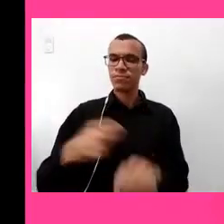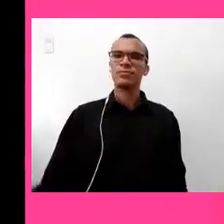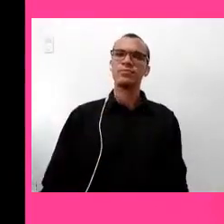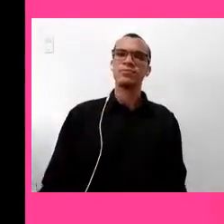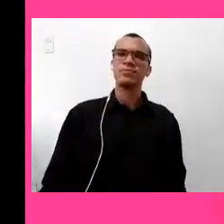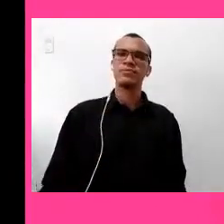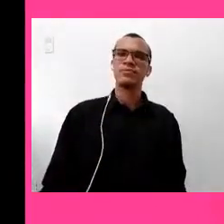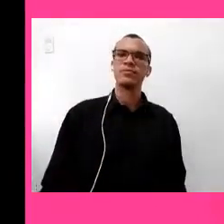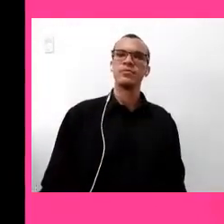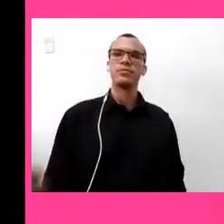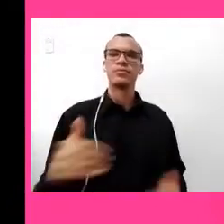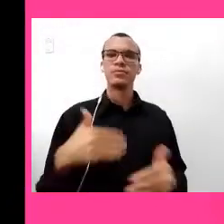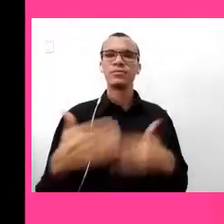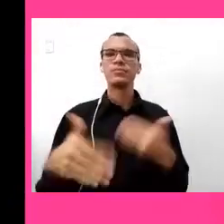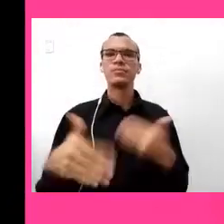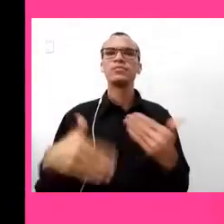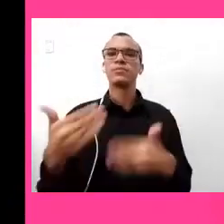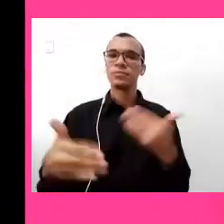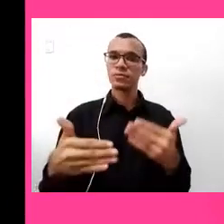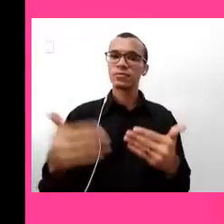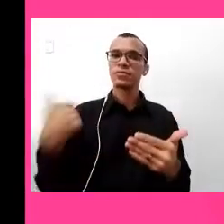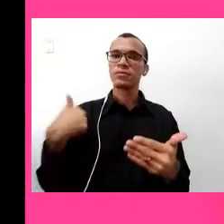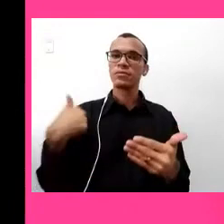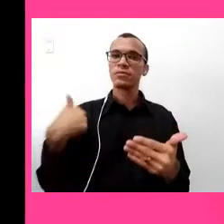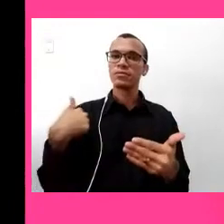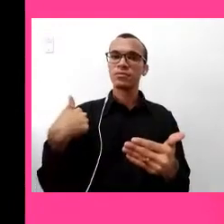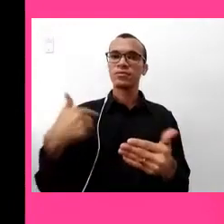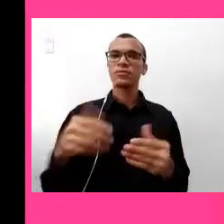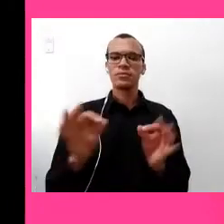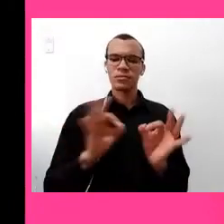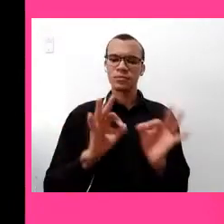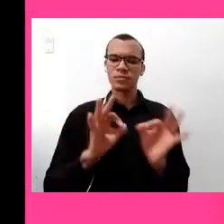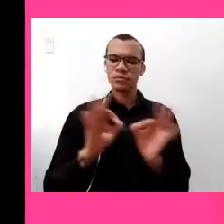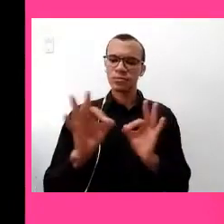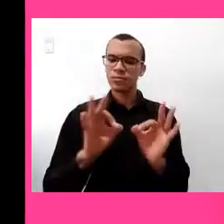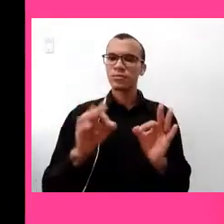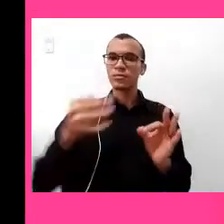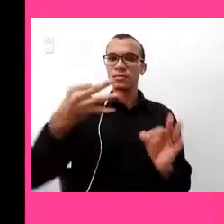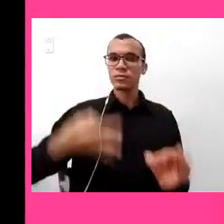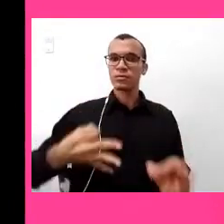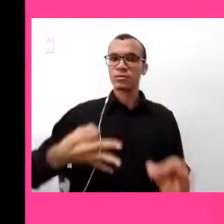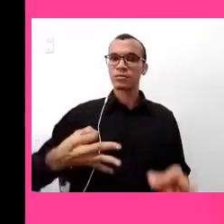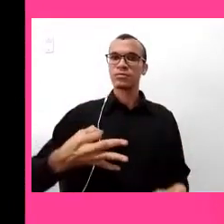eu coloco bem na posição certinha. Ó.